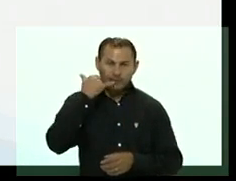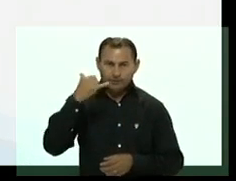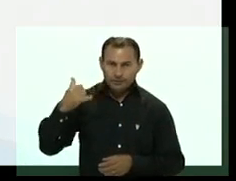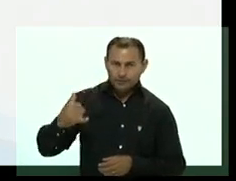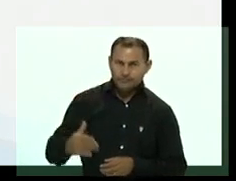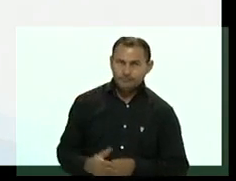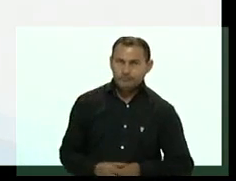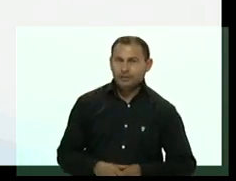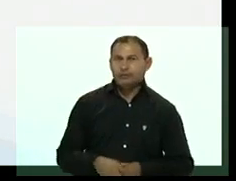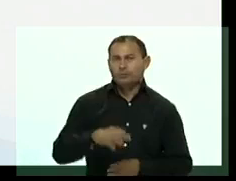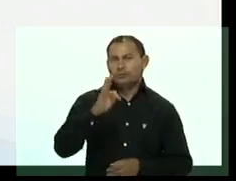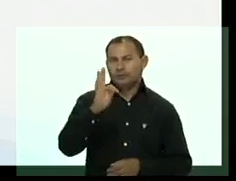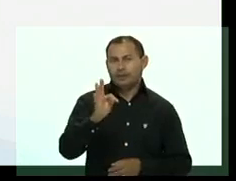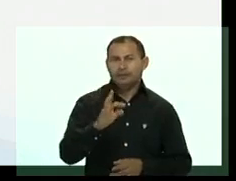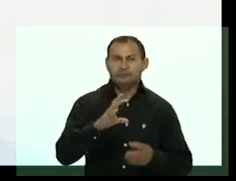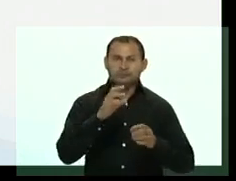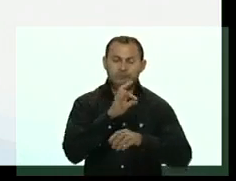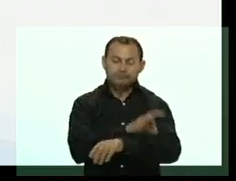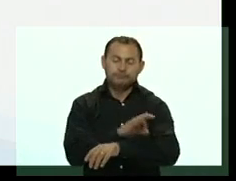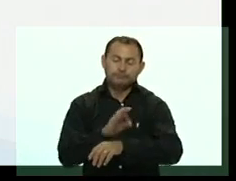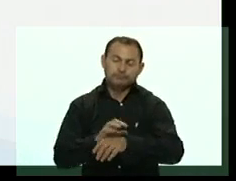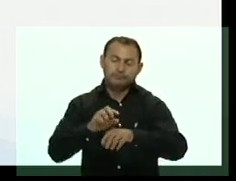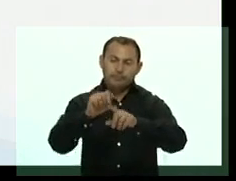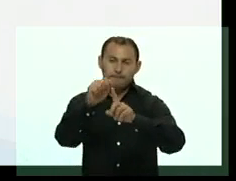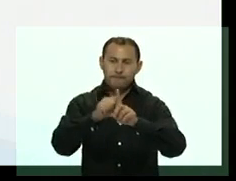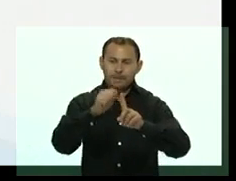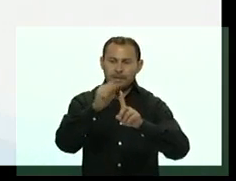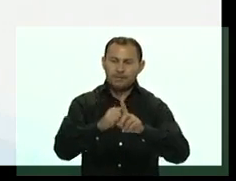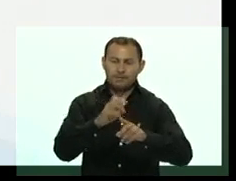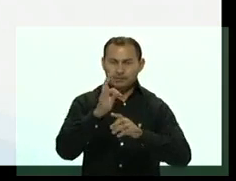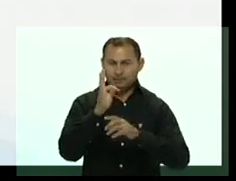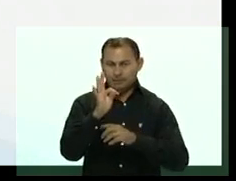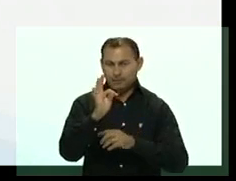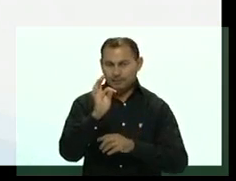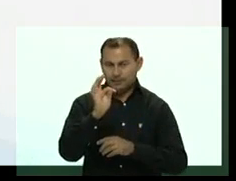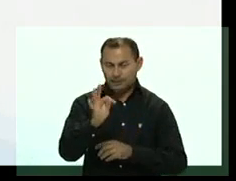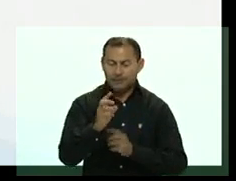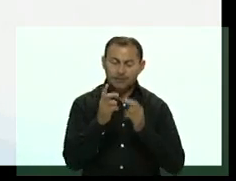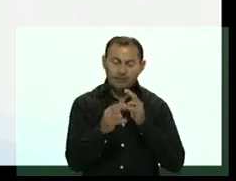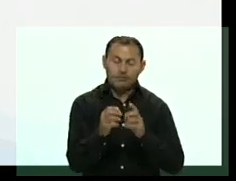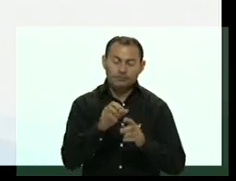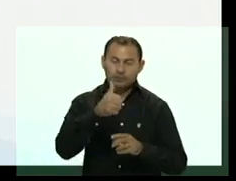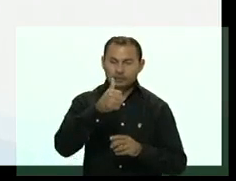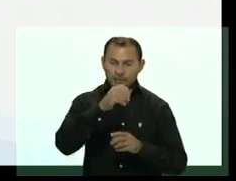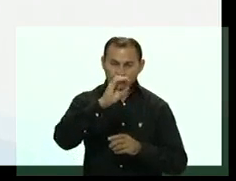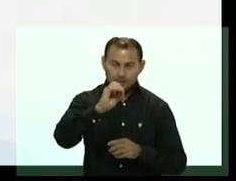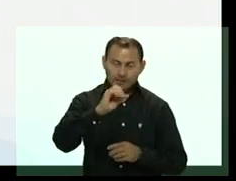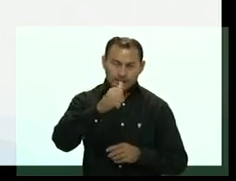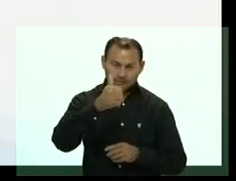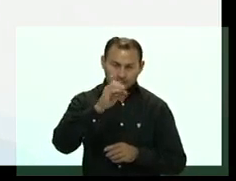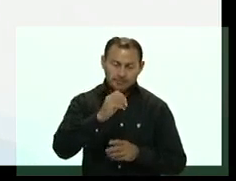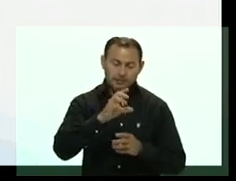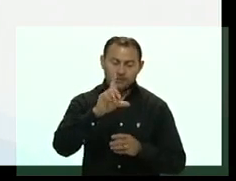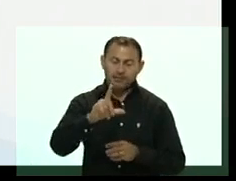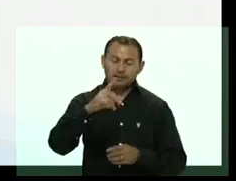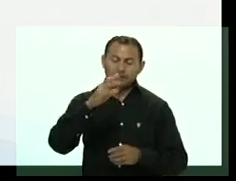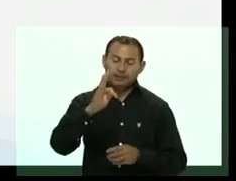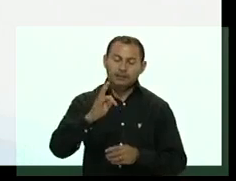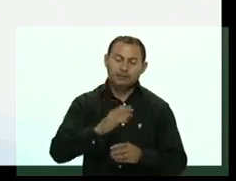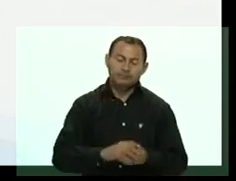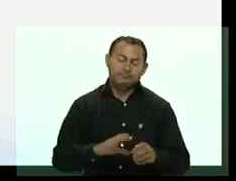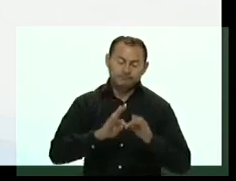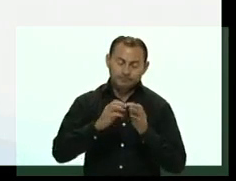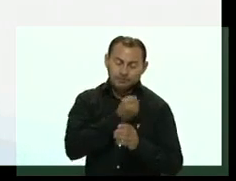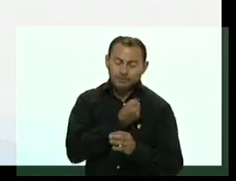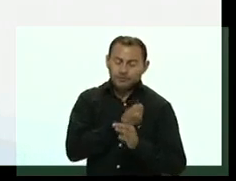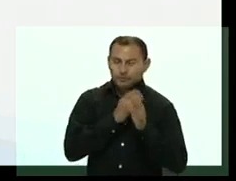telefônicas, o T vai estar medido em meses, olha lá, o T igual a 0 é o início de janeiro, e esse LT é o número